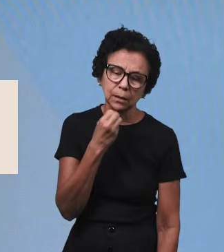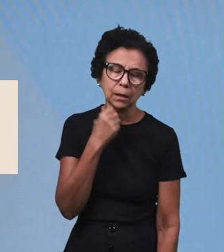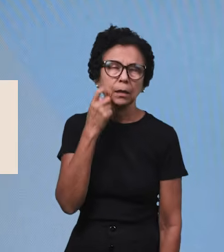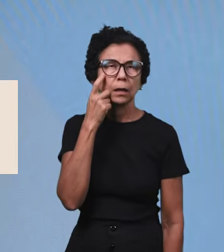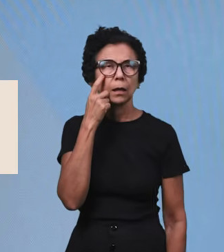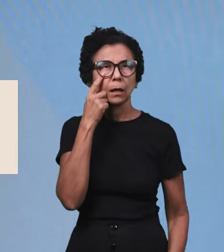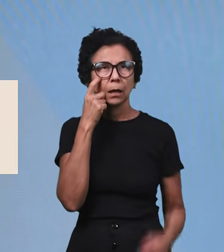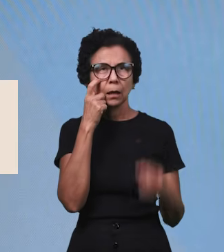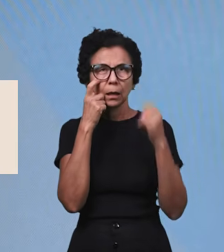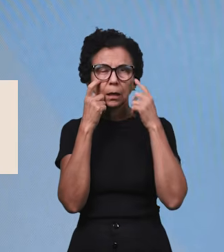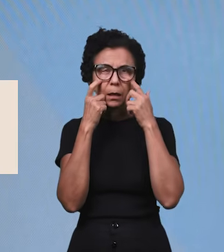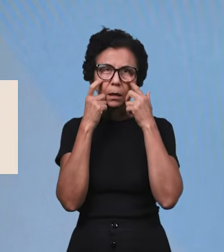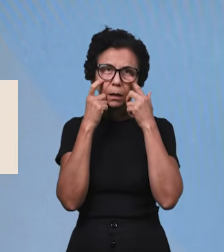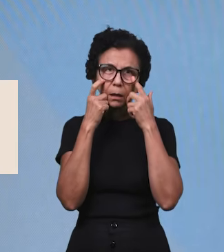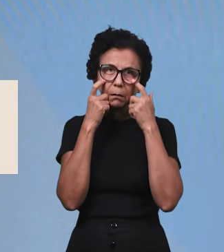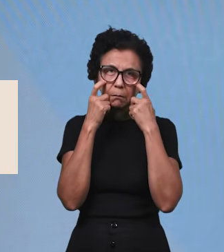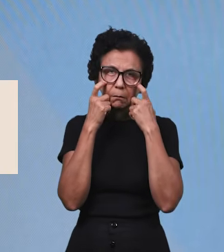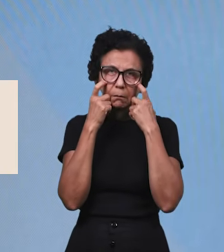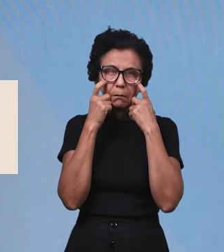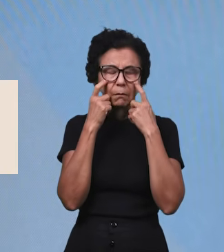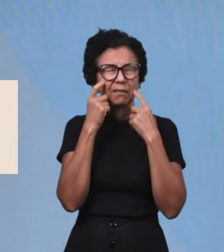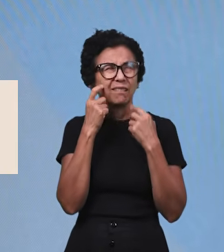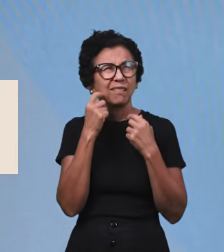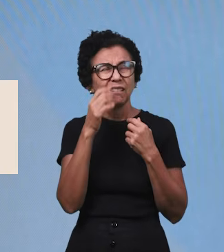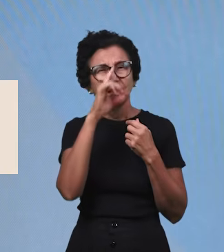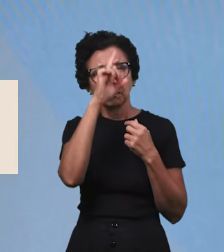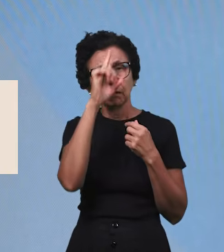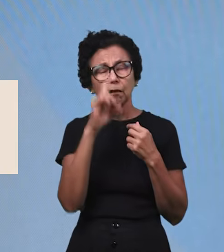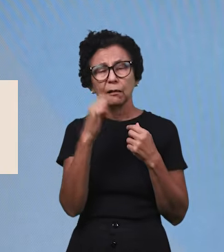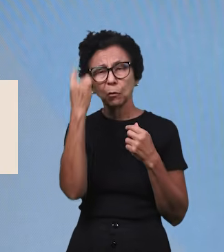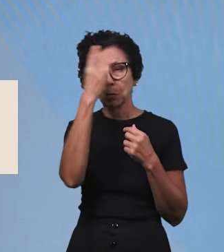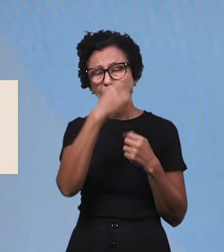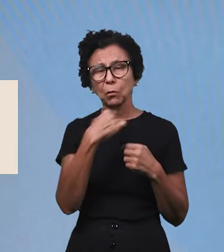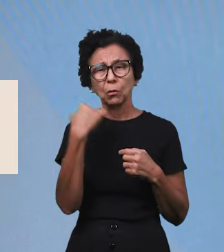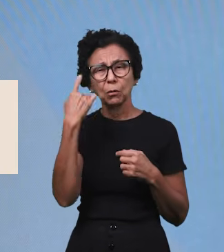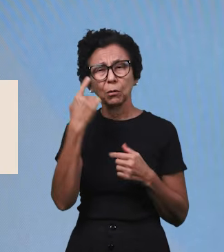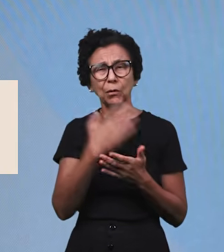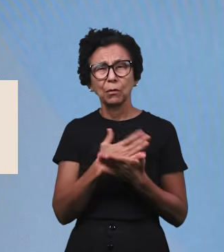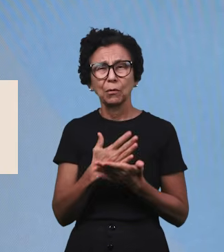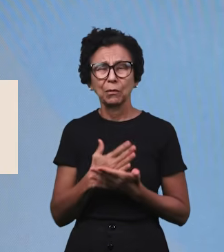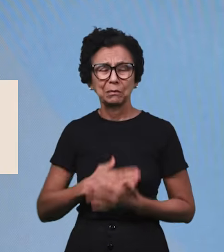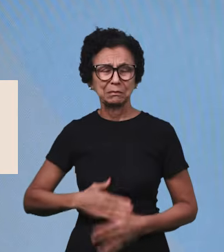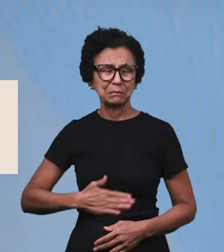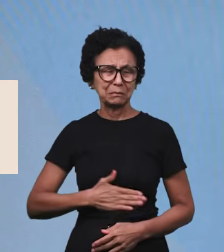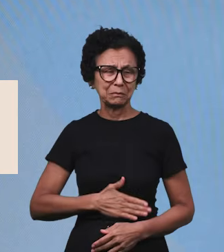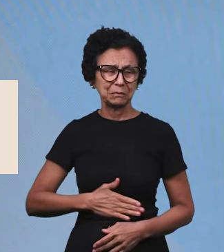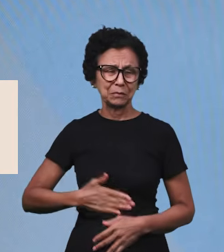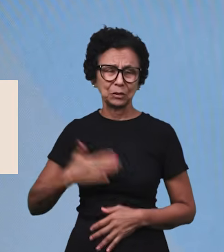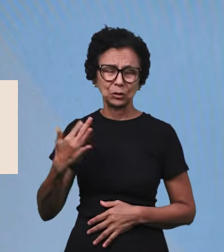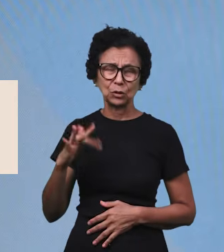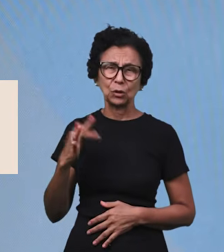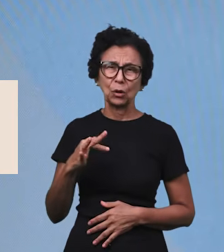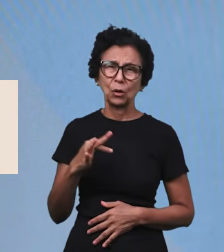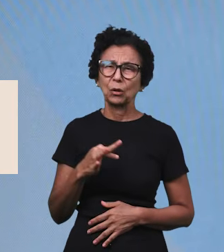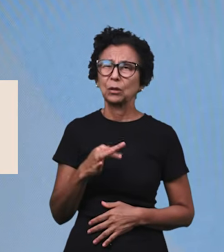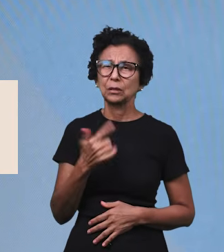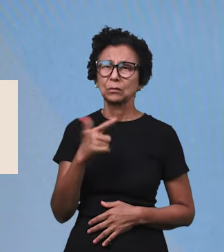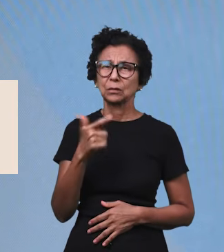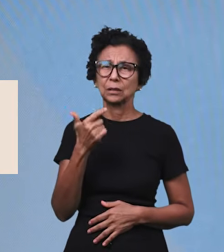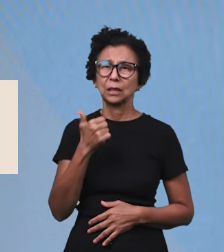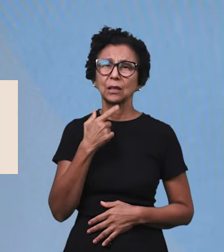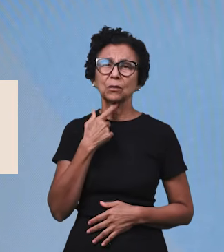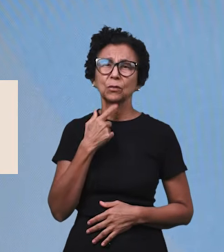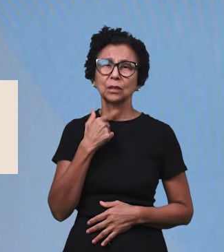médico percebe, a pessoa descorada, né? Além disso, começa a ter enjoo, dor abdominal, falta de